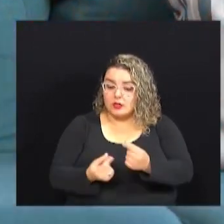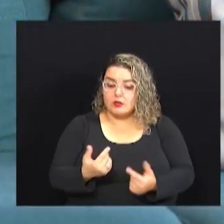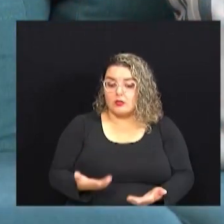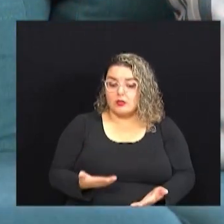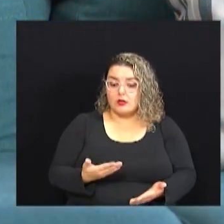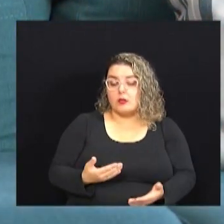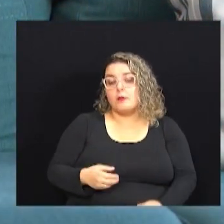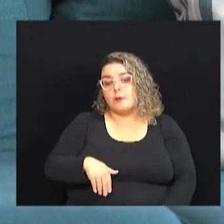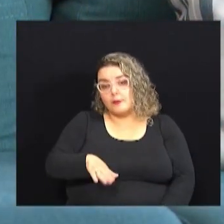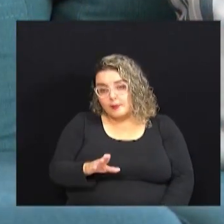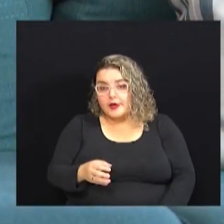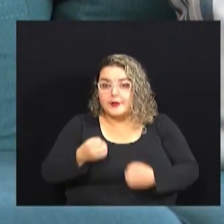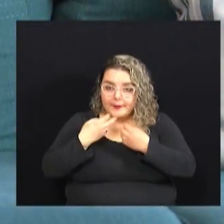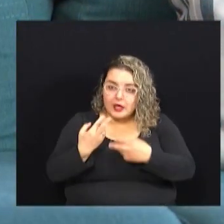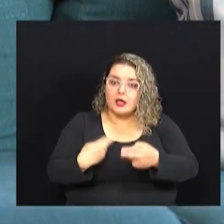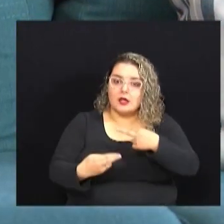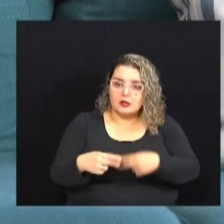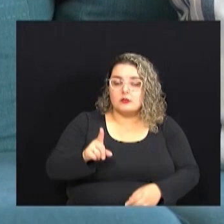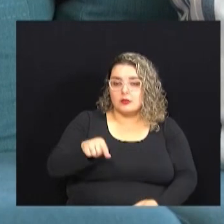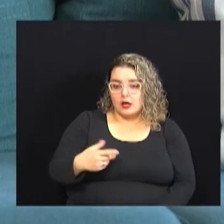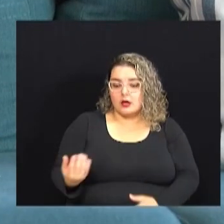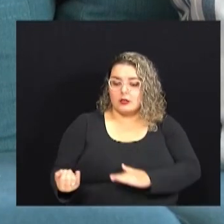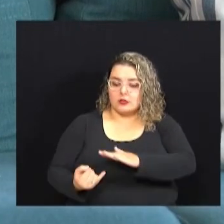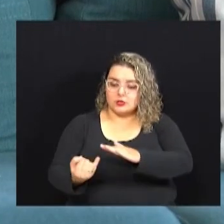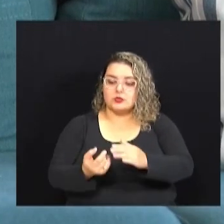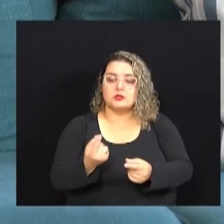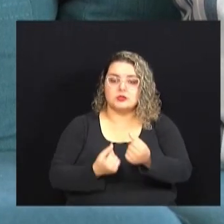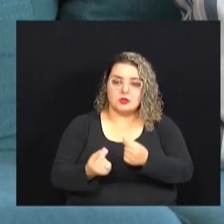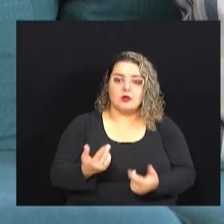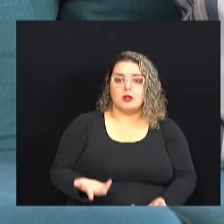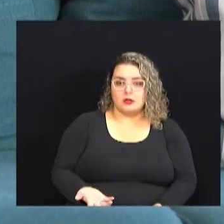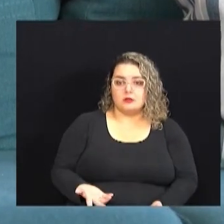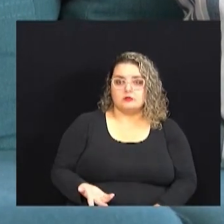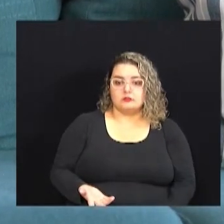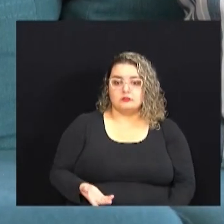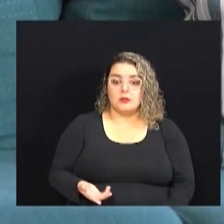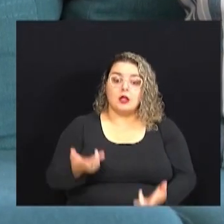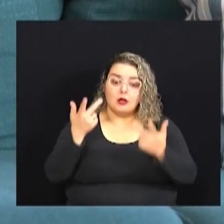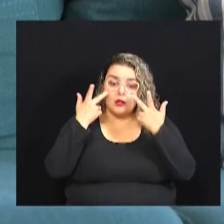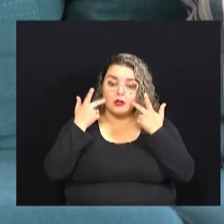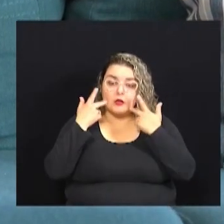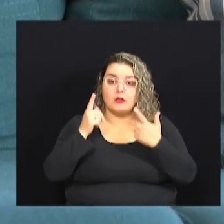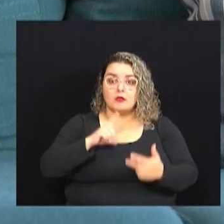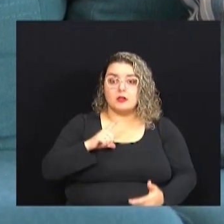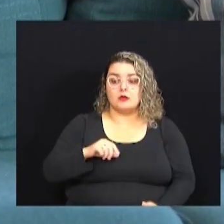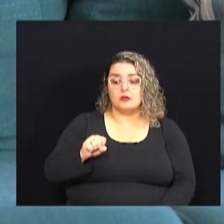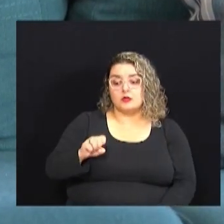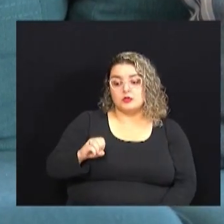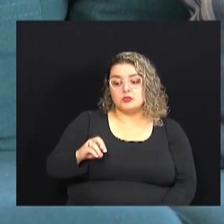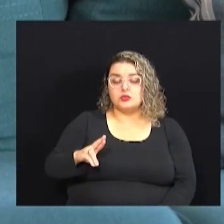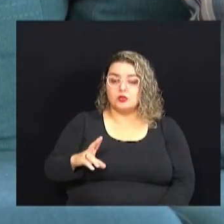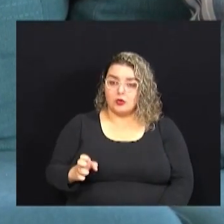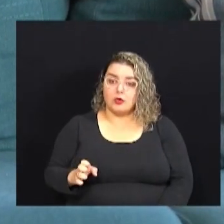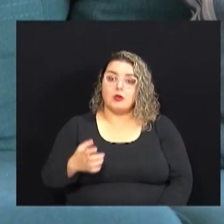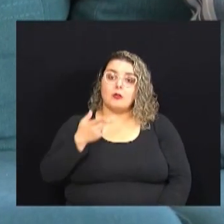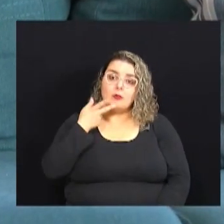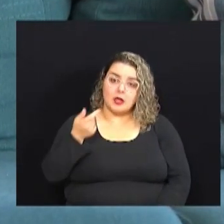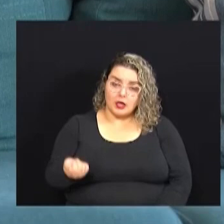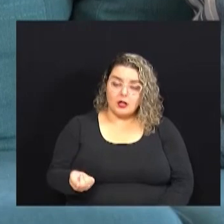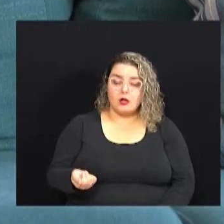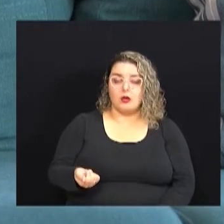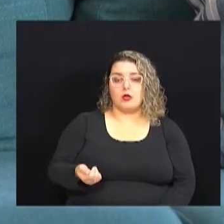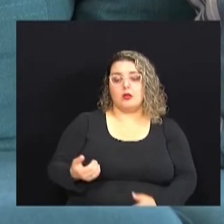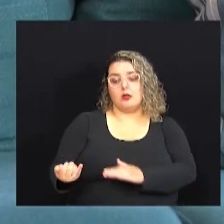tem com aquela instituição, mais bem relacionado você é com ela, né? E assim, naturalmente, você vai tendo um score melhor ali